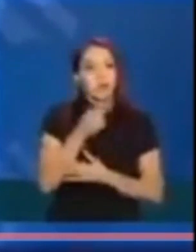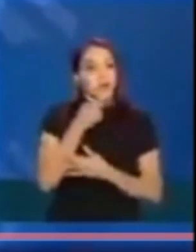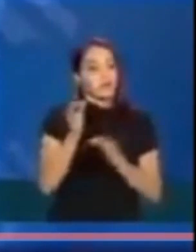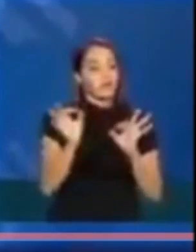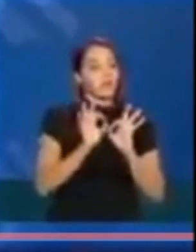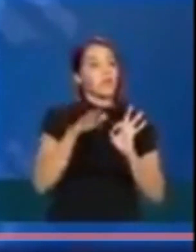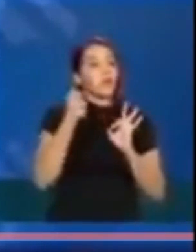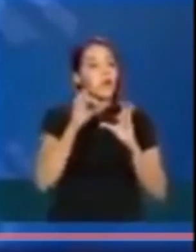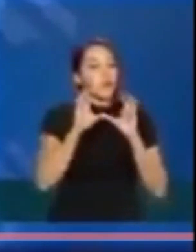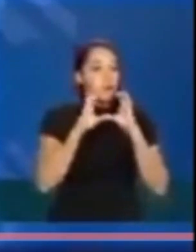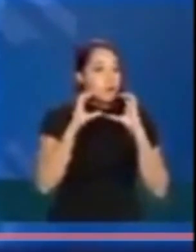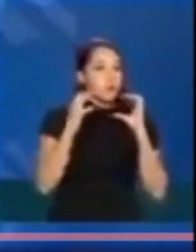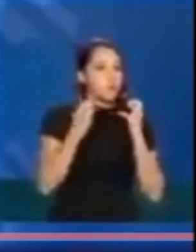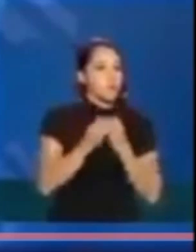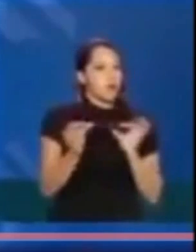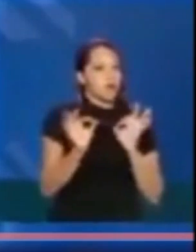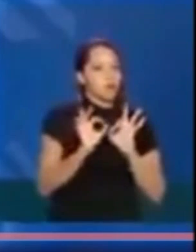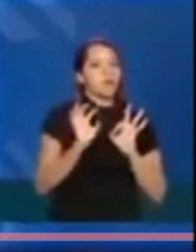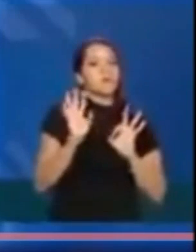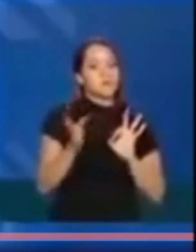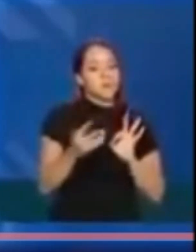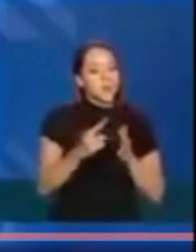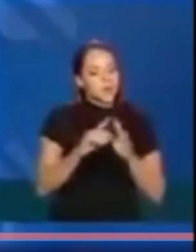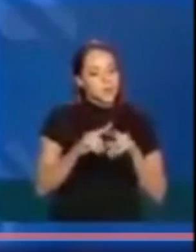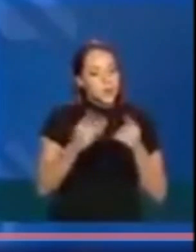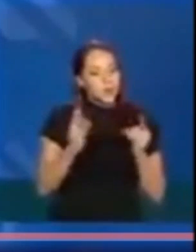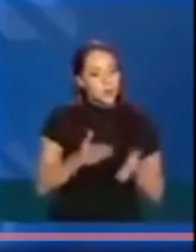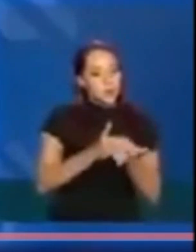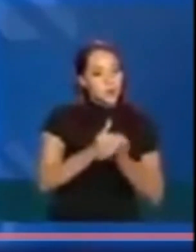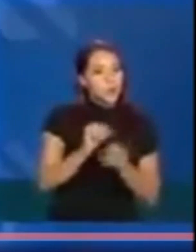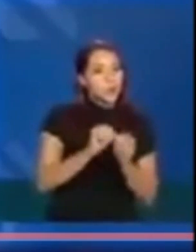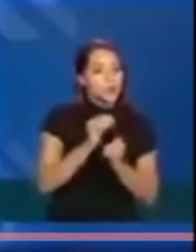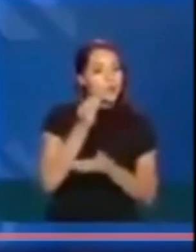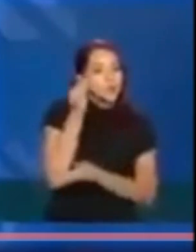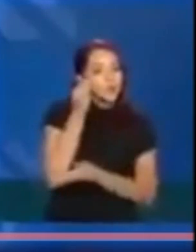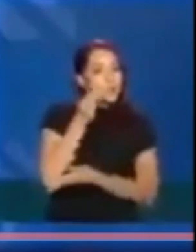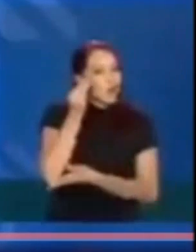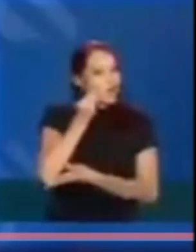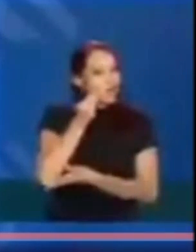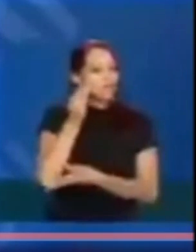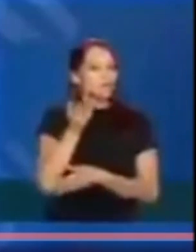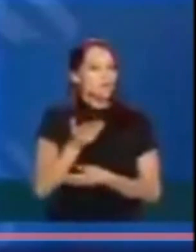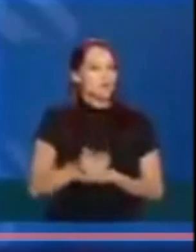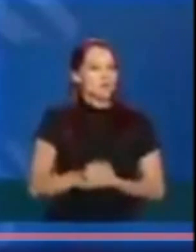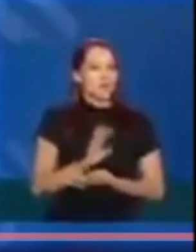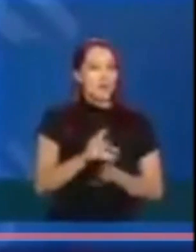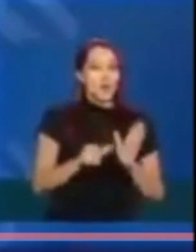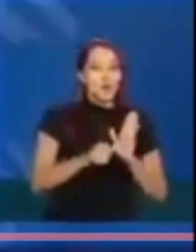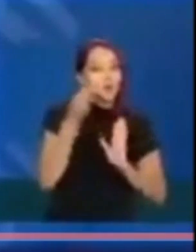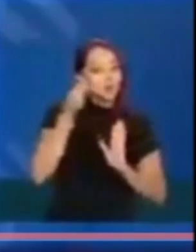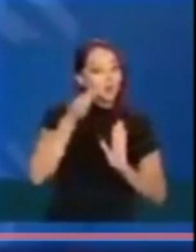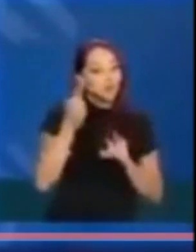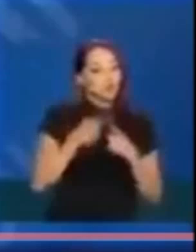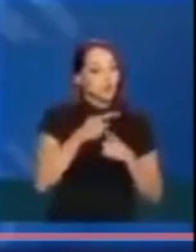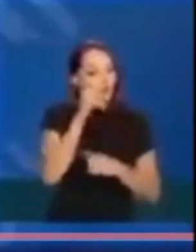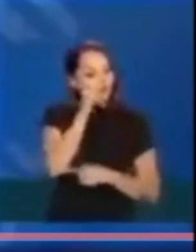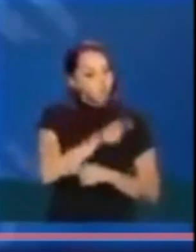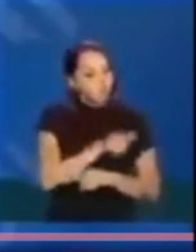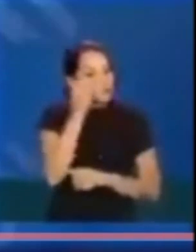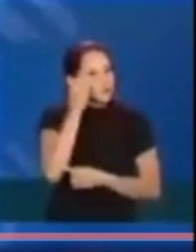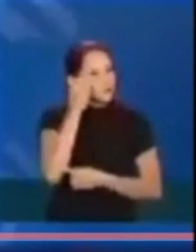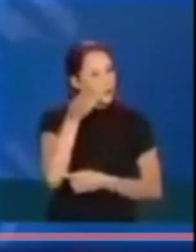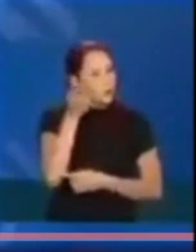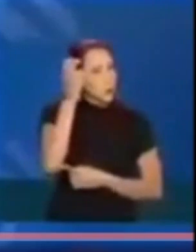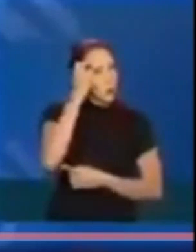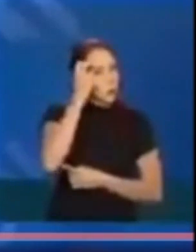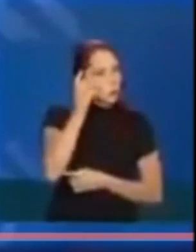falar em qual comunidade será, mas começamos o primeiro para fazer um teste piloto, porque ali você tem que entender a